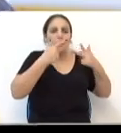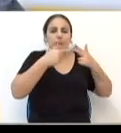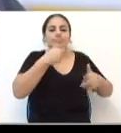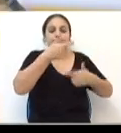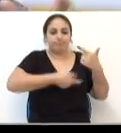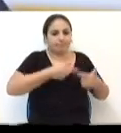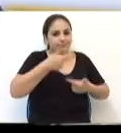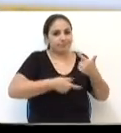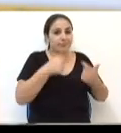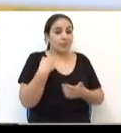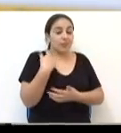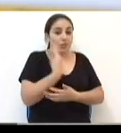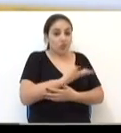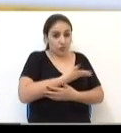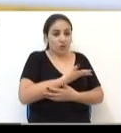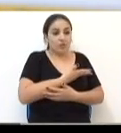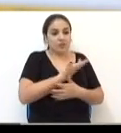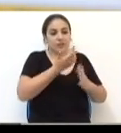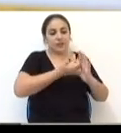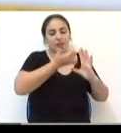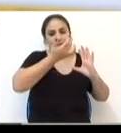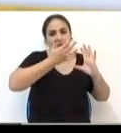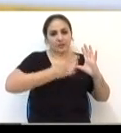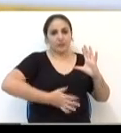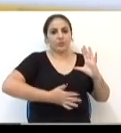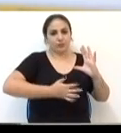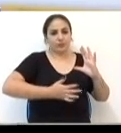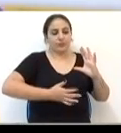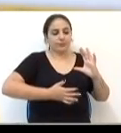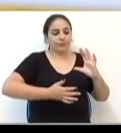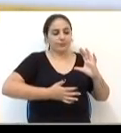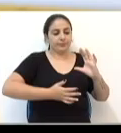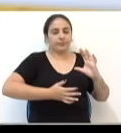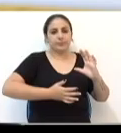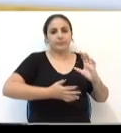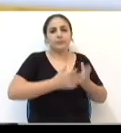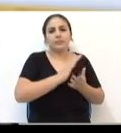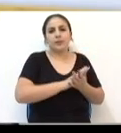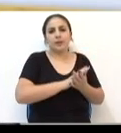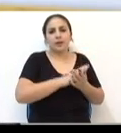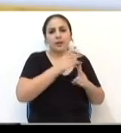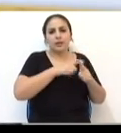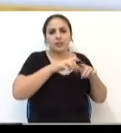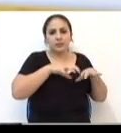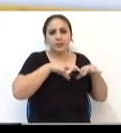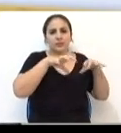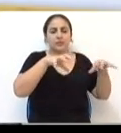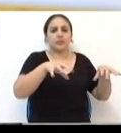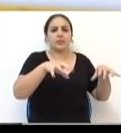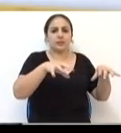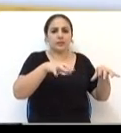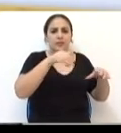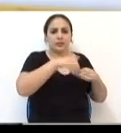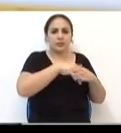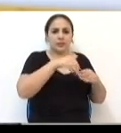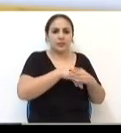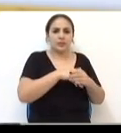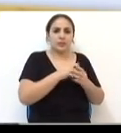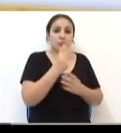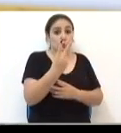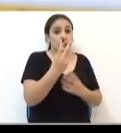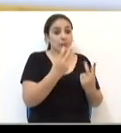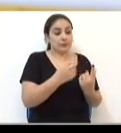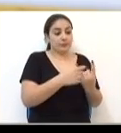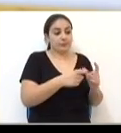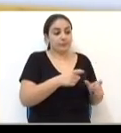ampla faixa de trabalho e a gente caracteriza na divisão na época de eleição,